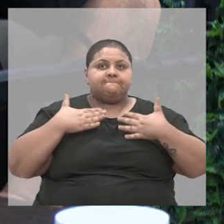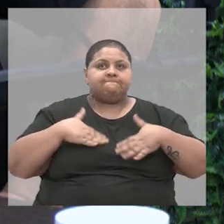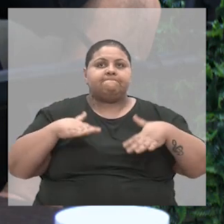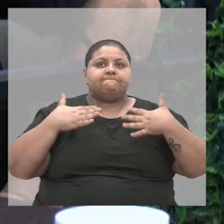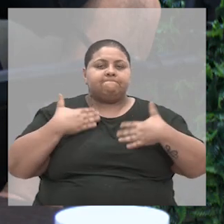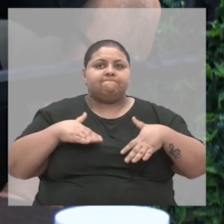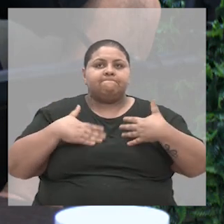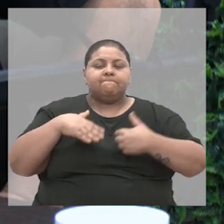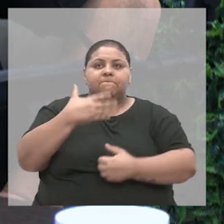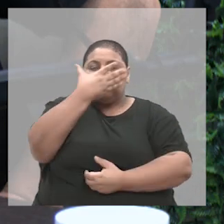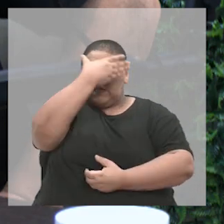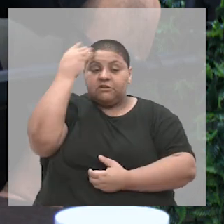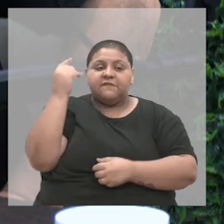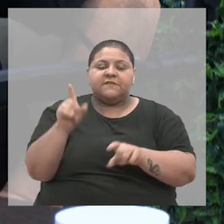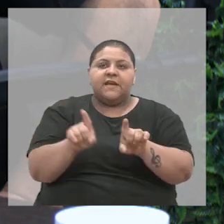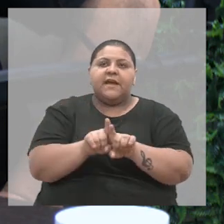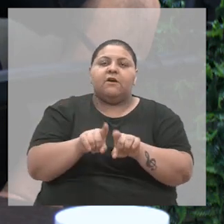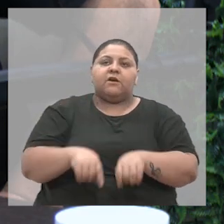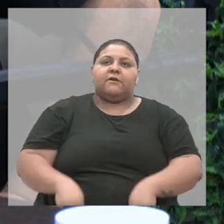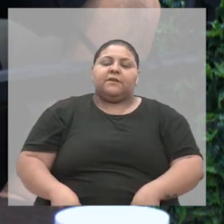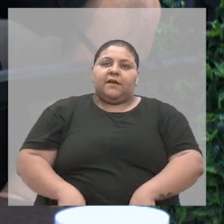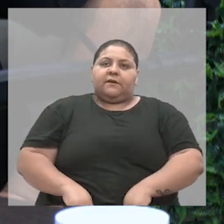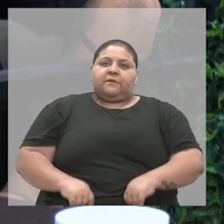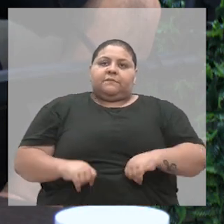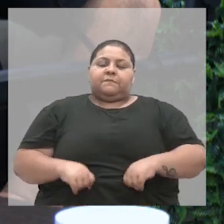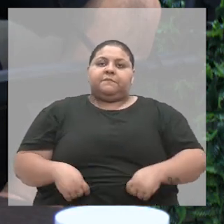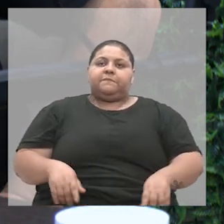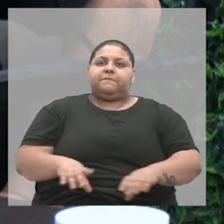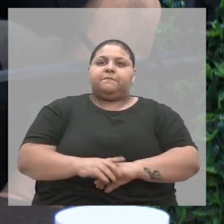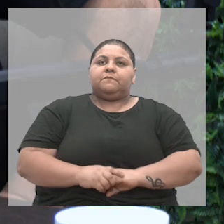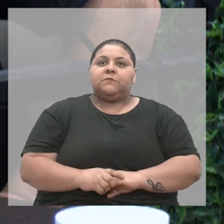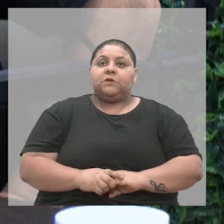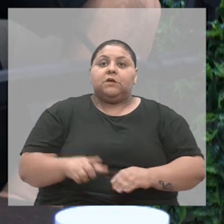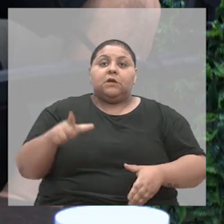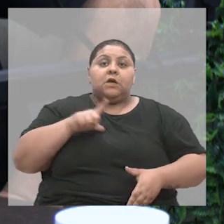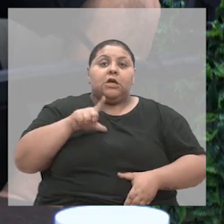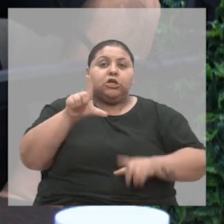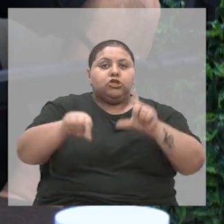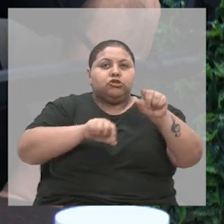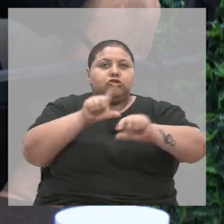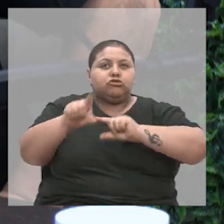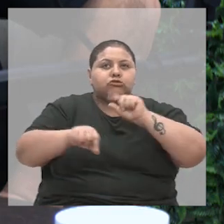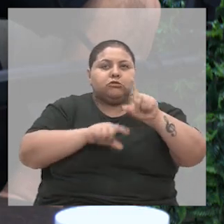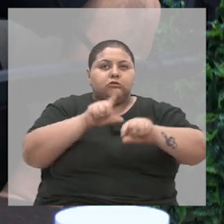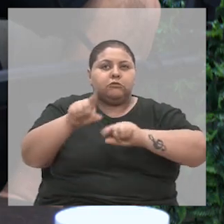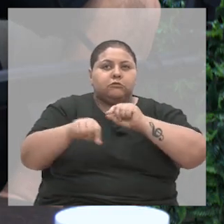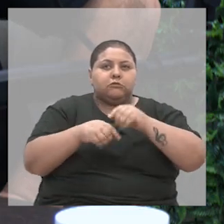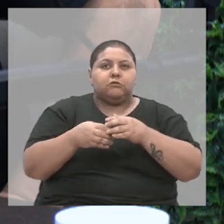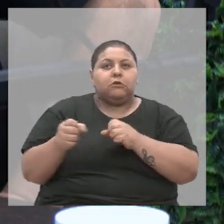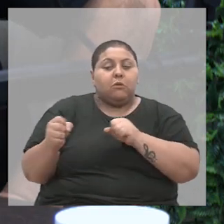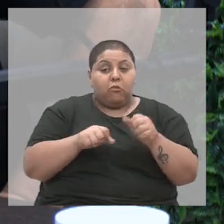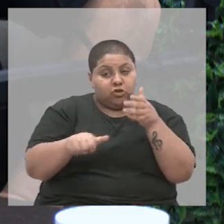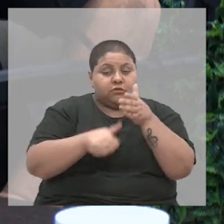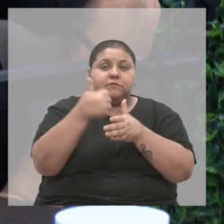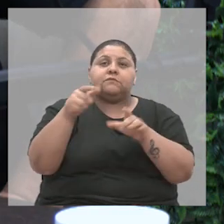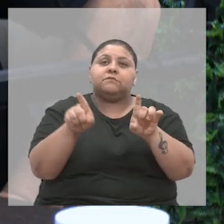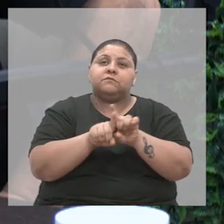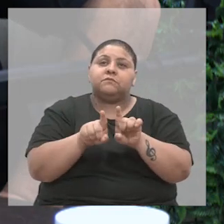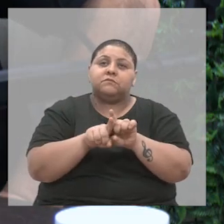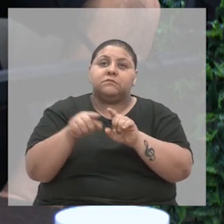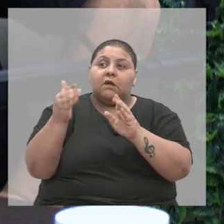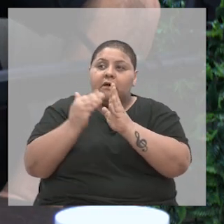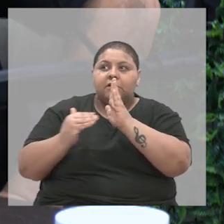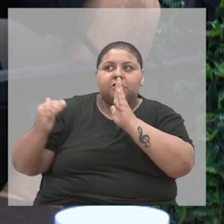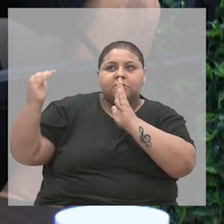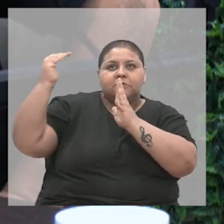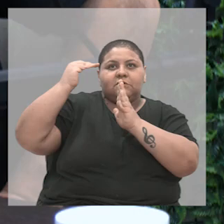dele, ele esquece de se dar aquele puxão de orelha e falar: opa, tô na zona de conforto, tá bom, mas pode ser melhor. Às vezes tu já